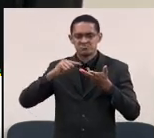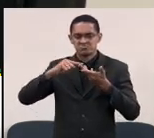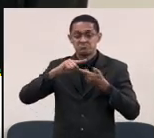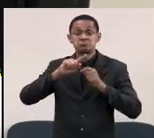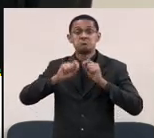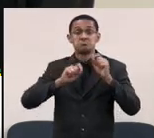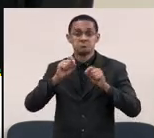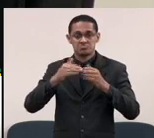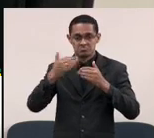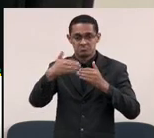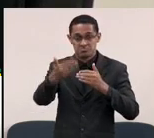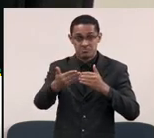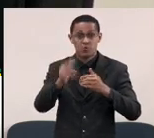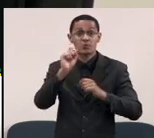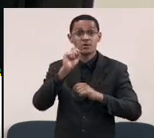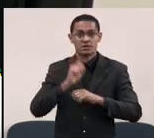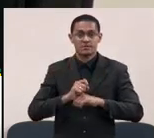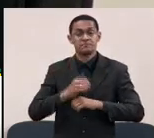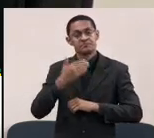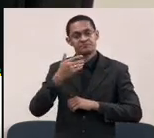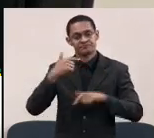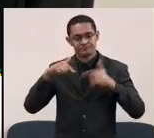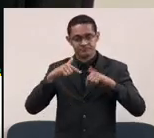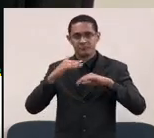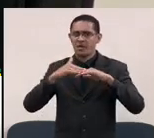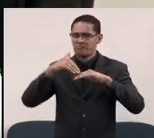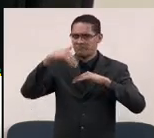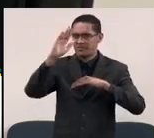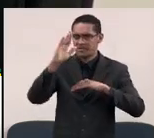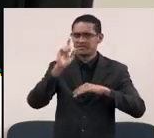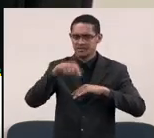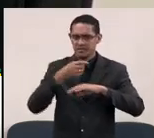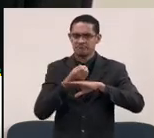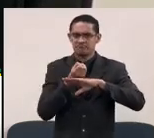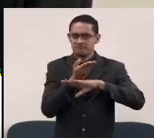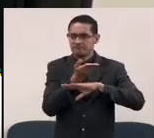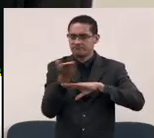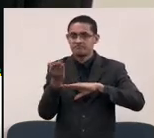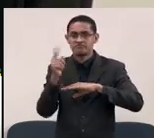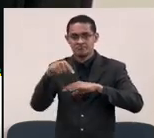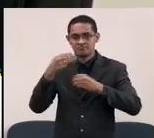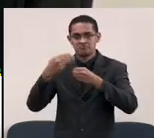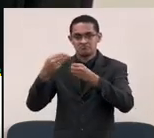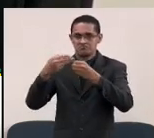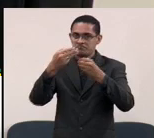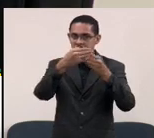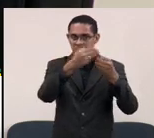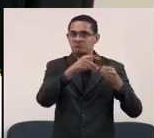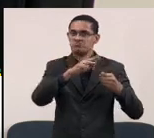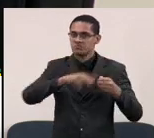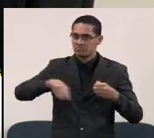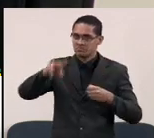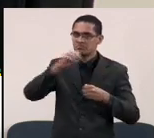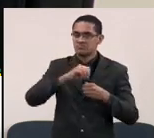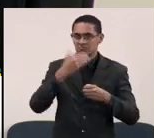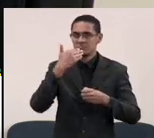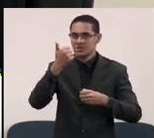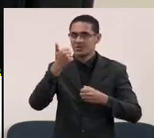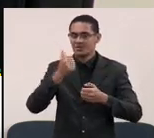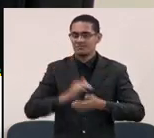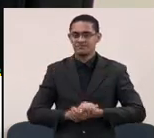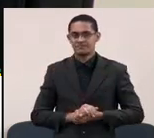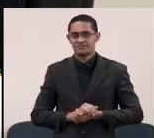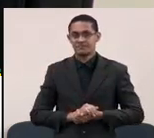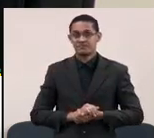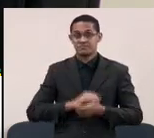Primeiro, mais serviço ofertado para os munícipes de Macapá. Segundo,